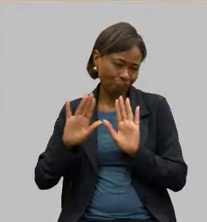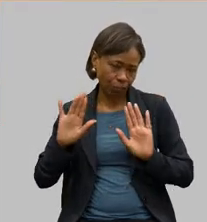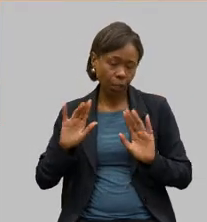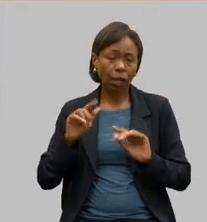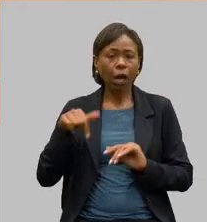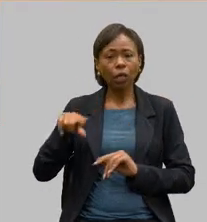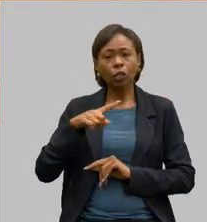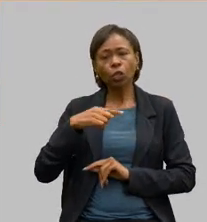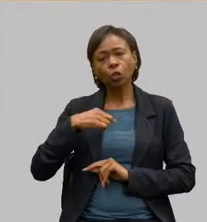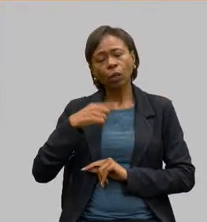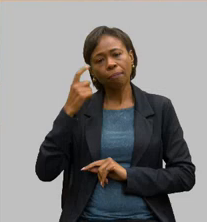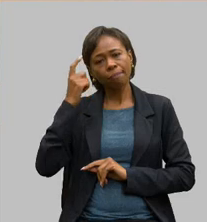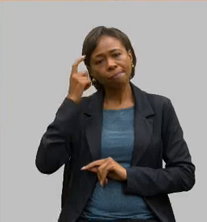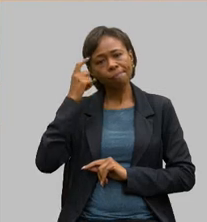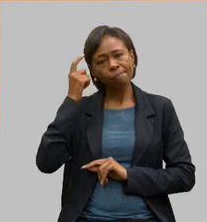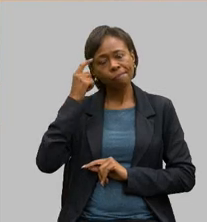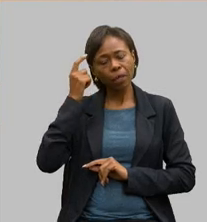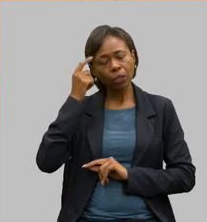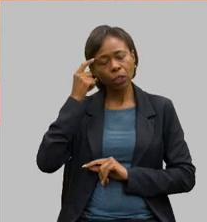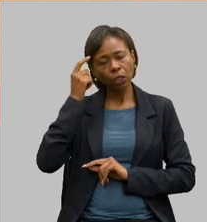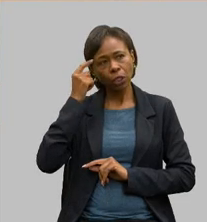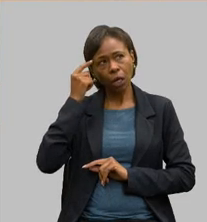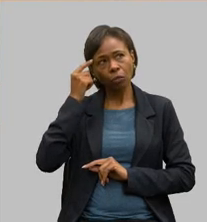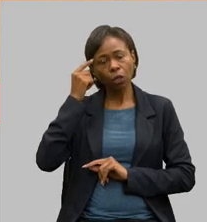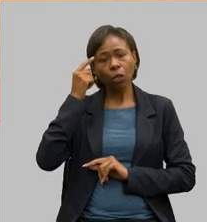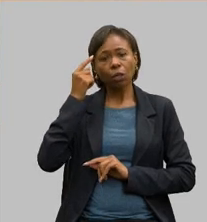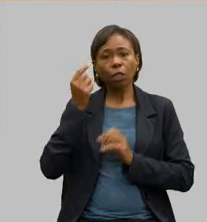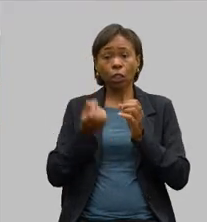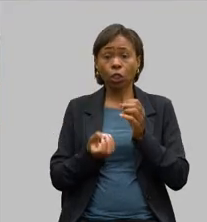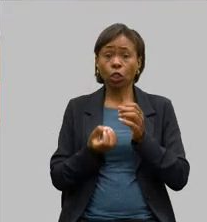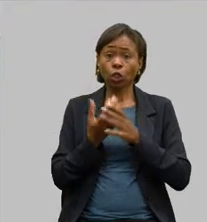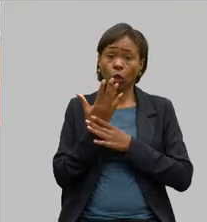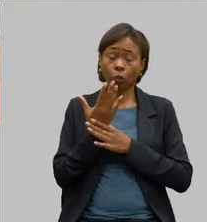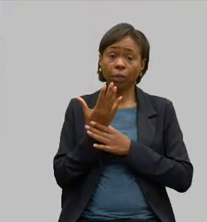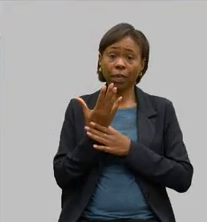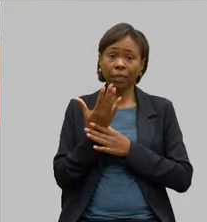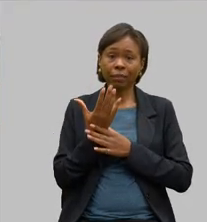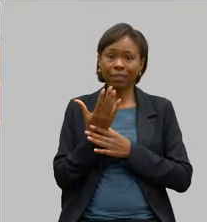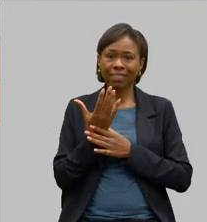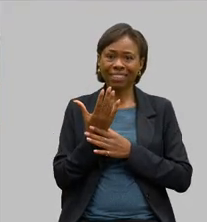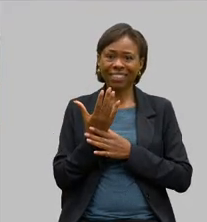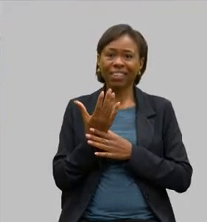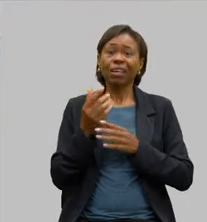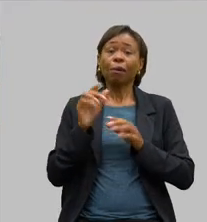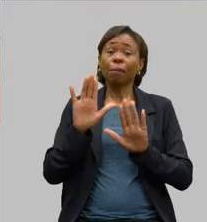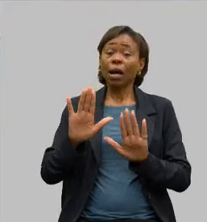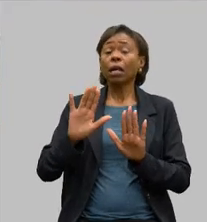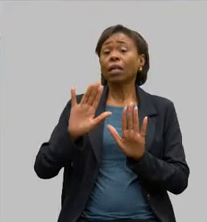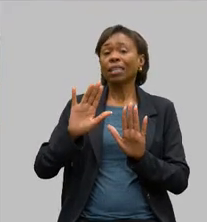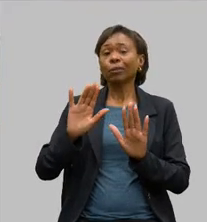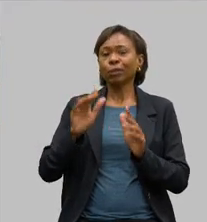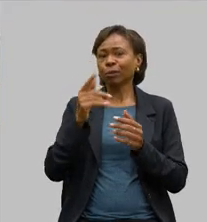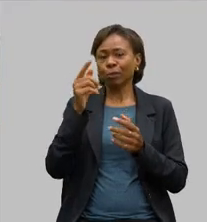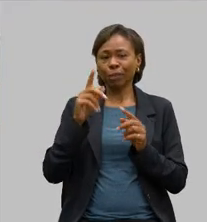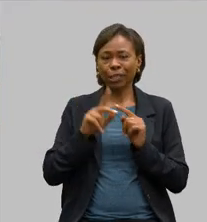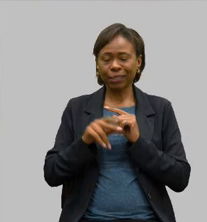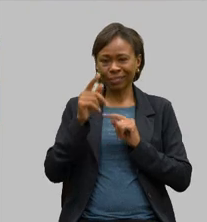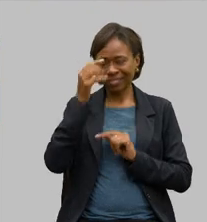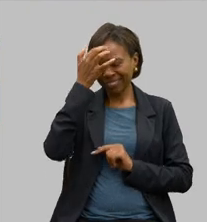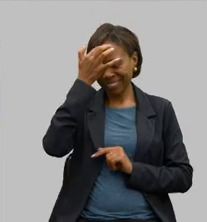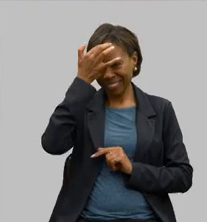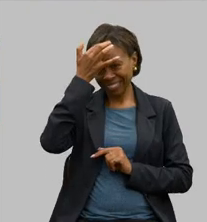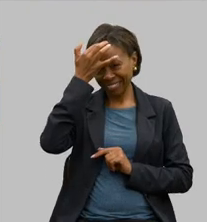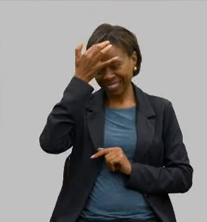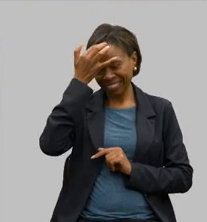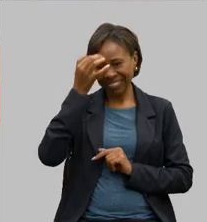pensou lançamos o Minas junina que já acontecia mas faltava os meses de inverno aí foi criado o projeto que nós